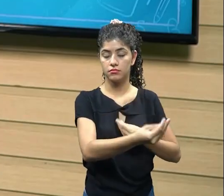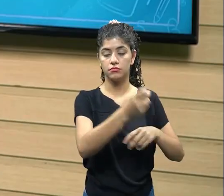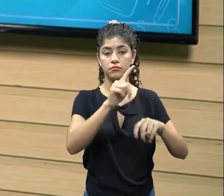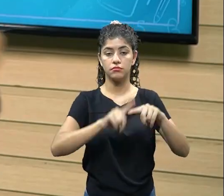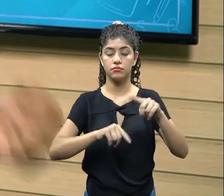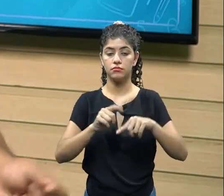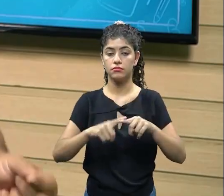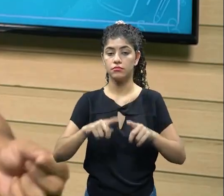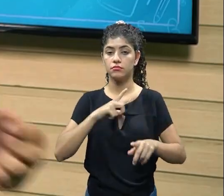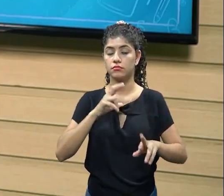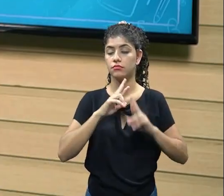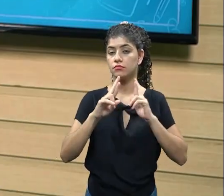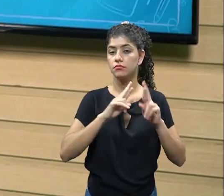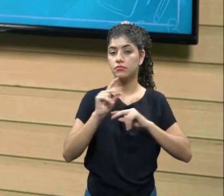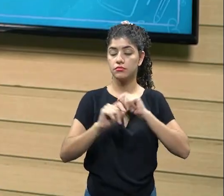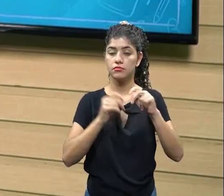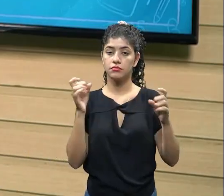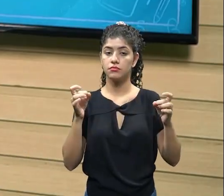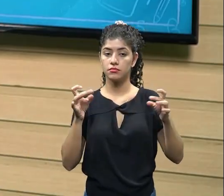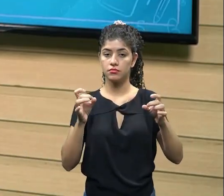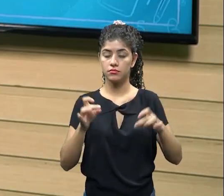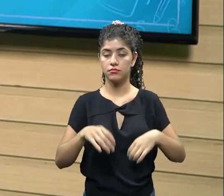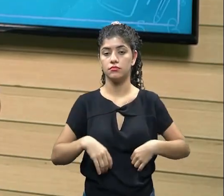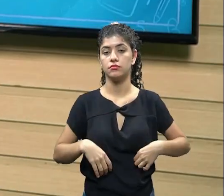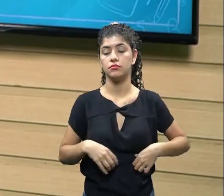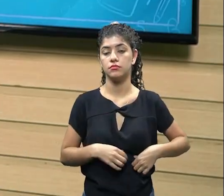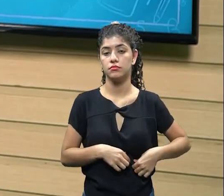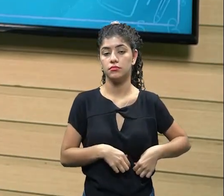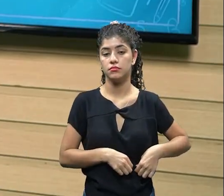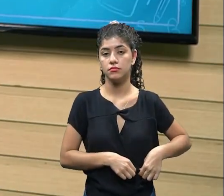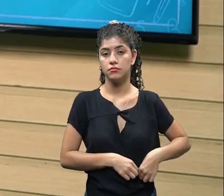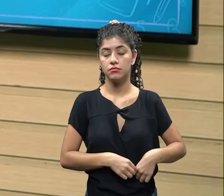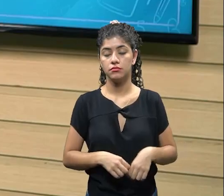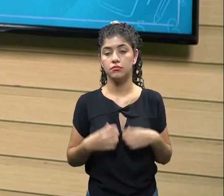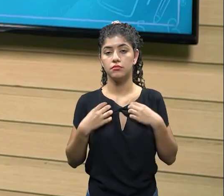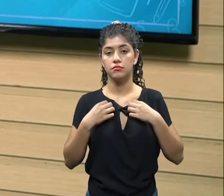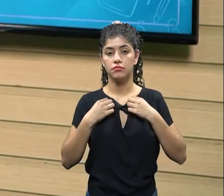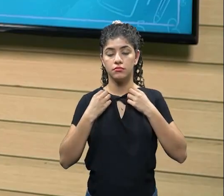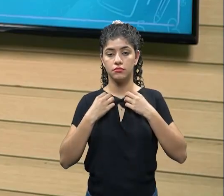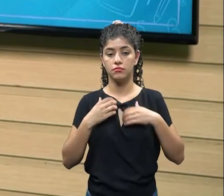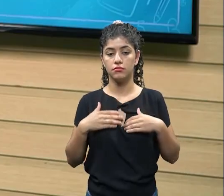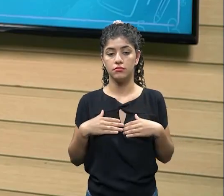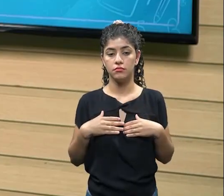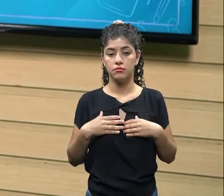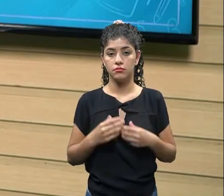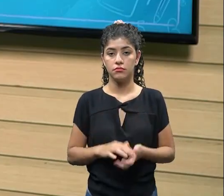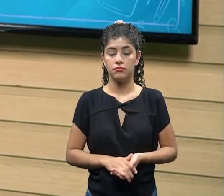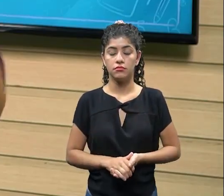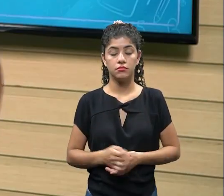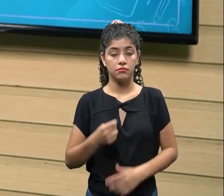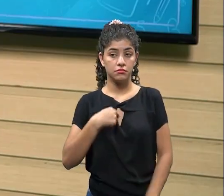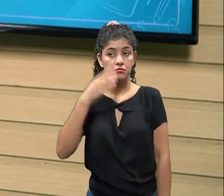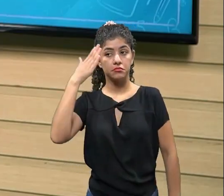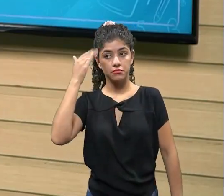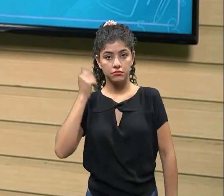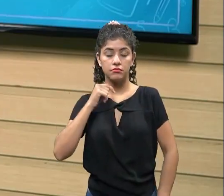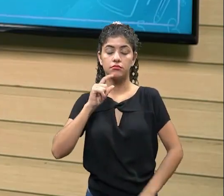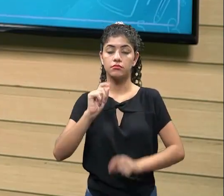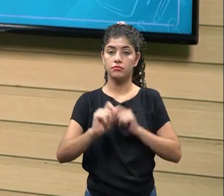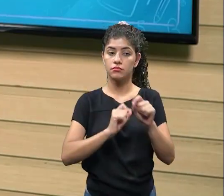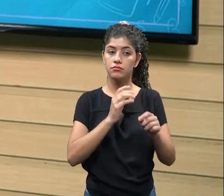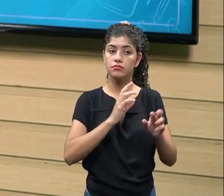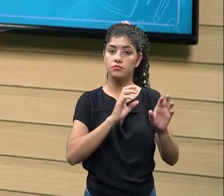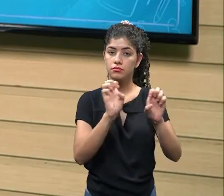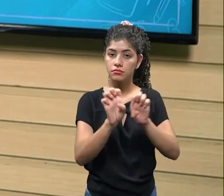de produtos está relacionado à venda, né? Ou seja, a uma questão monetária. Eu saber lidar com esse